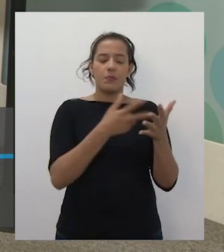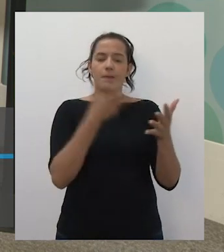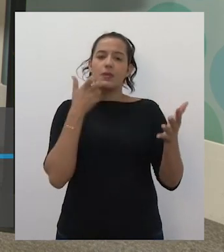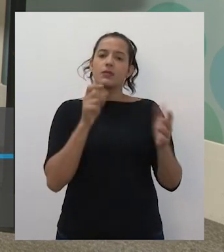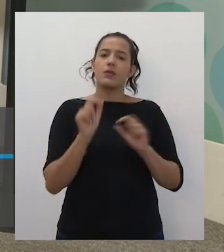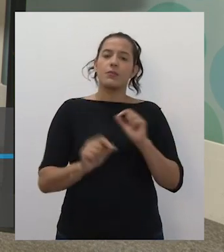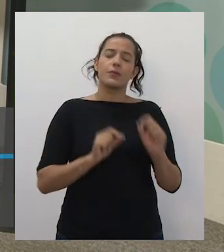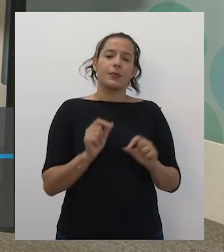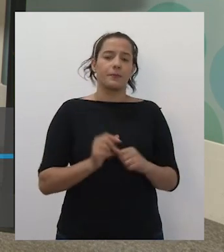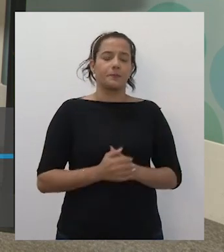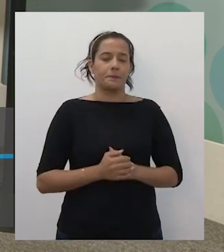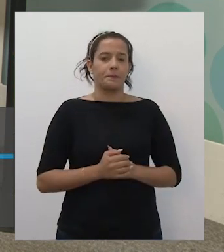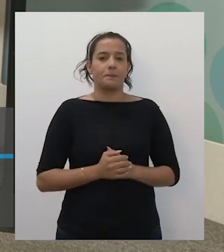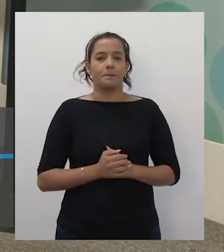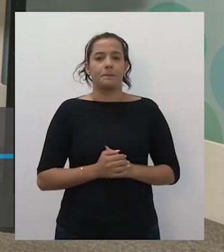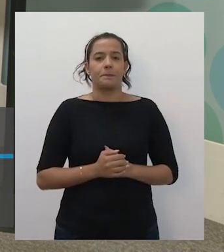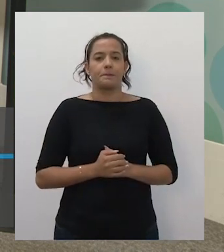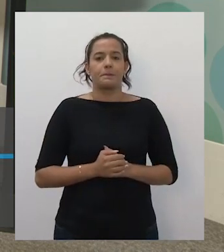você pode contar um pouquinho?